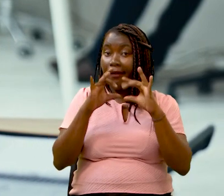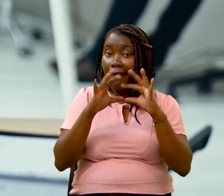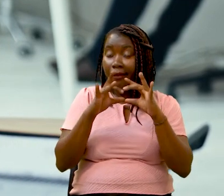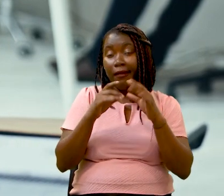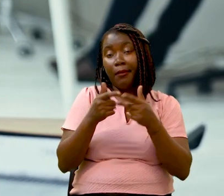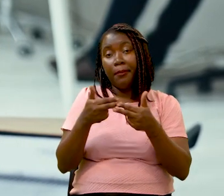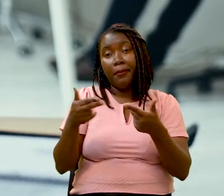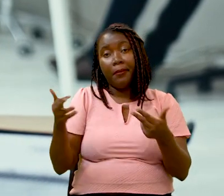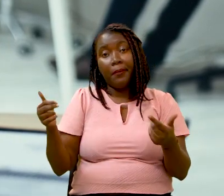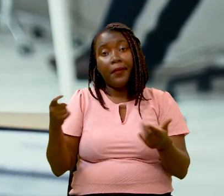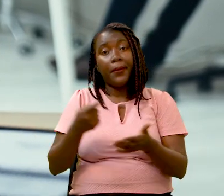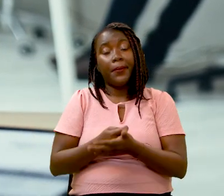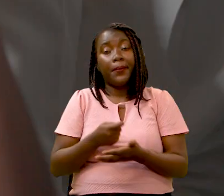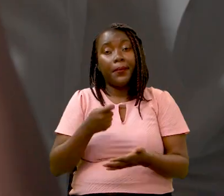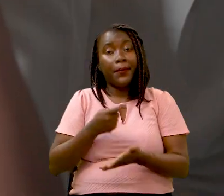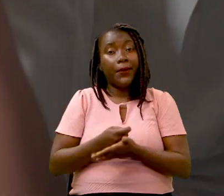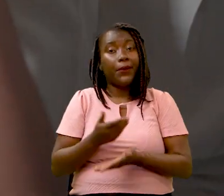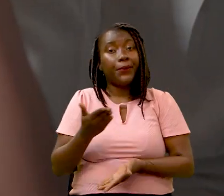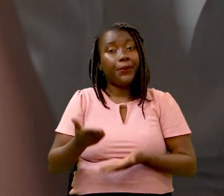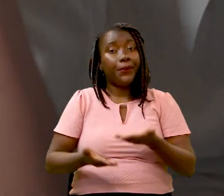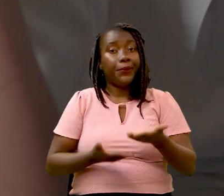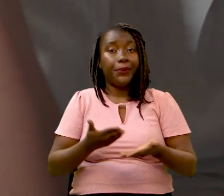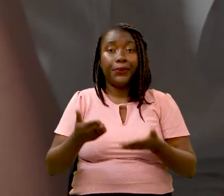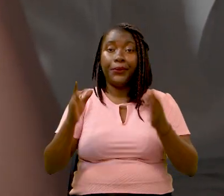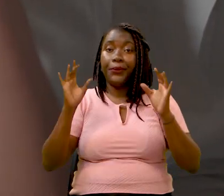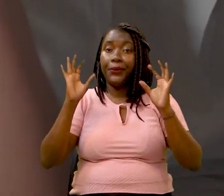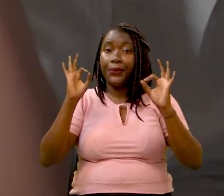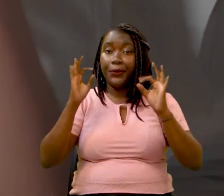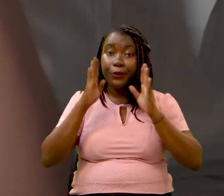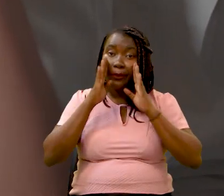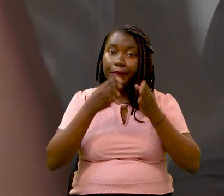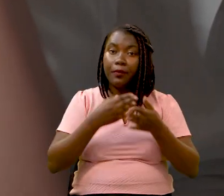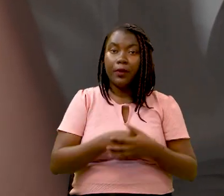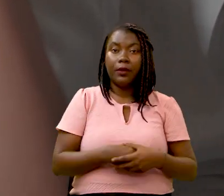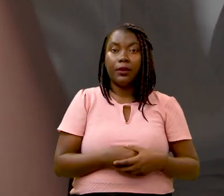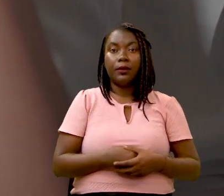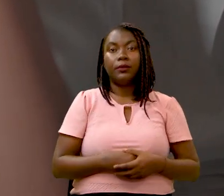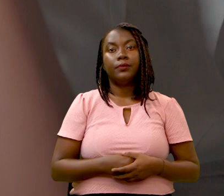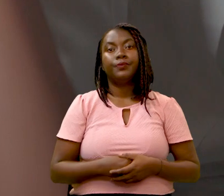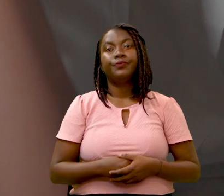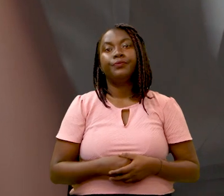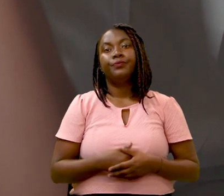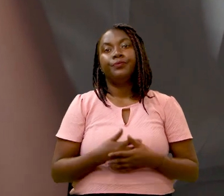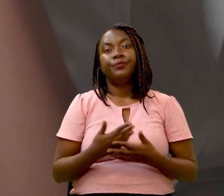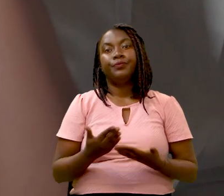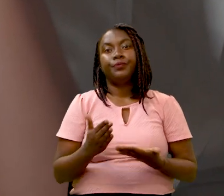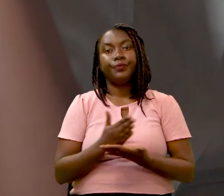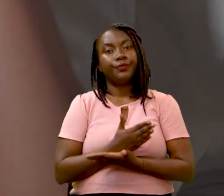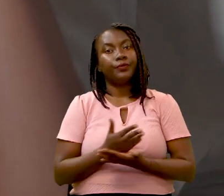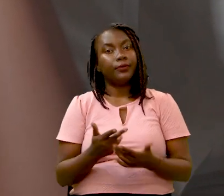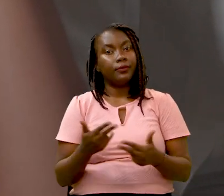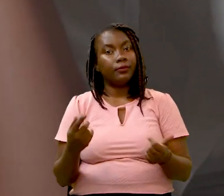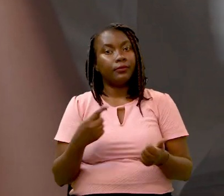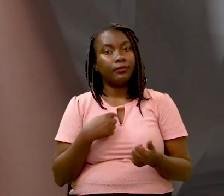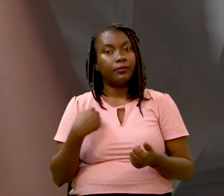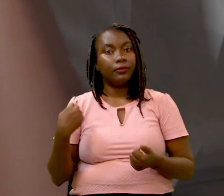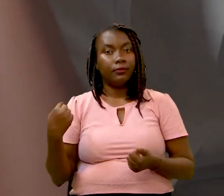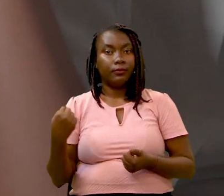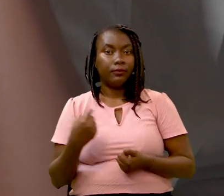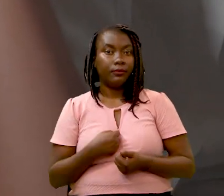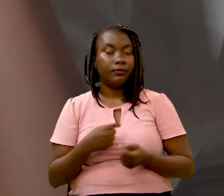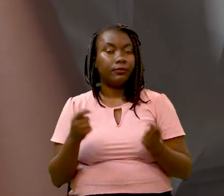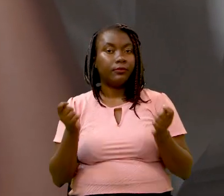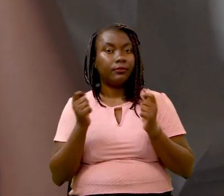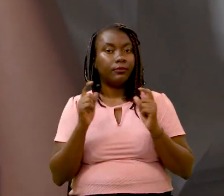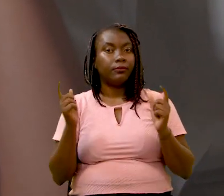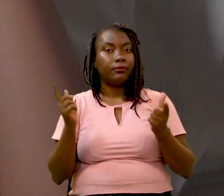de tumor, alguma coisa que exija cuidados muito específicos. Então, algumas coisas a gente fica